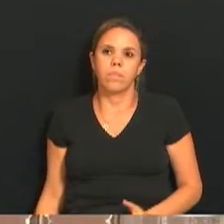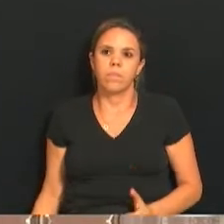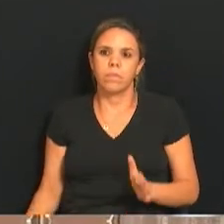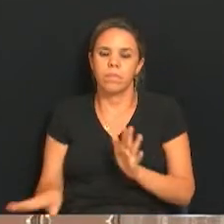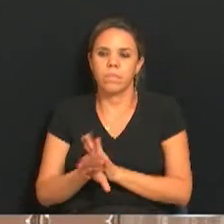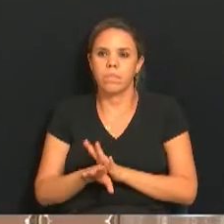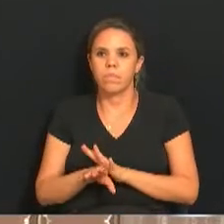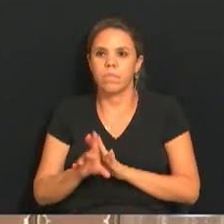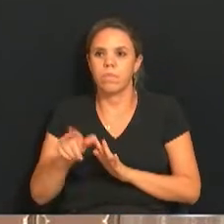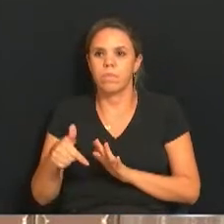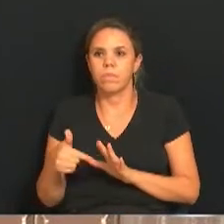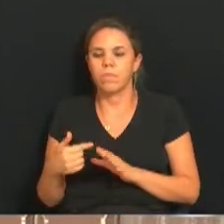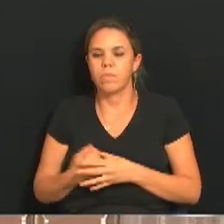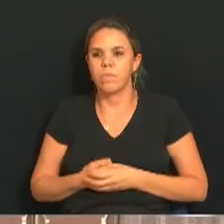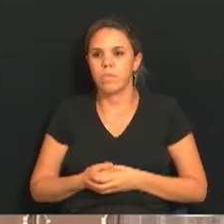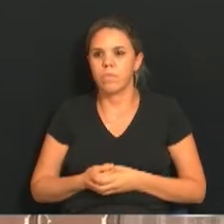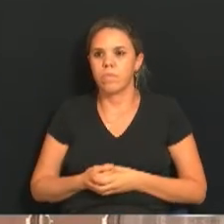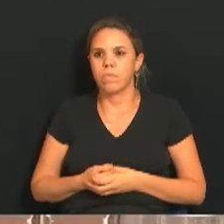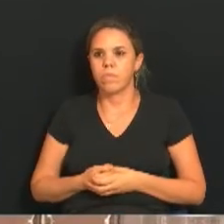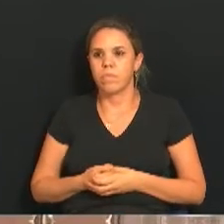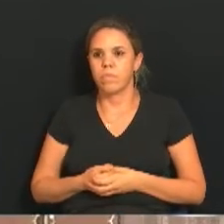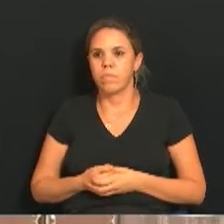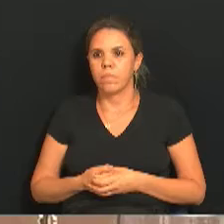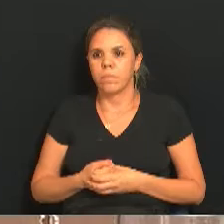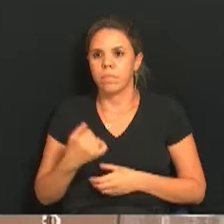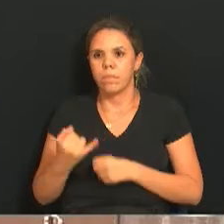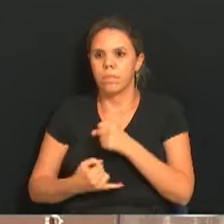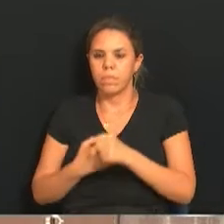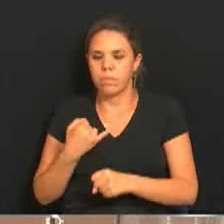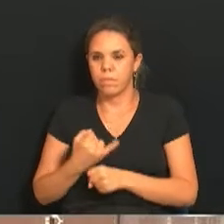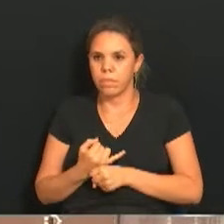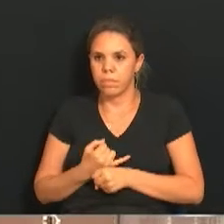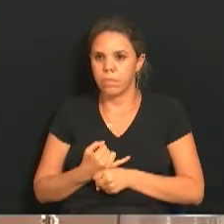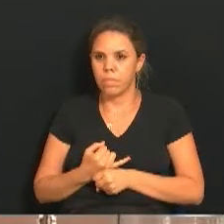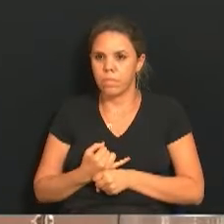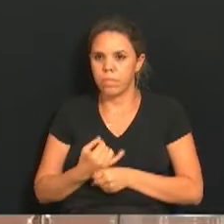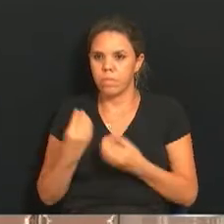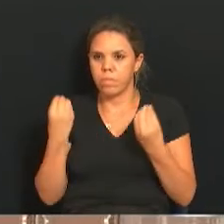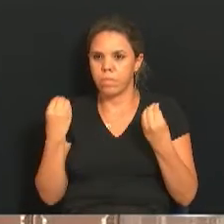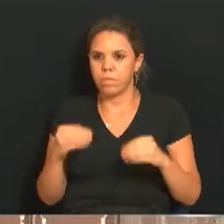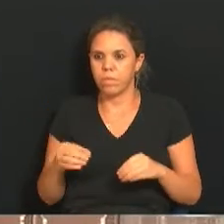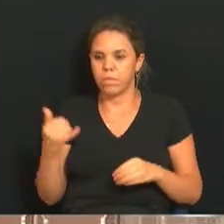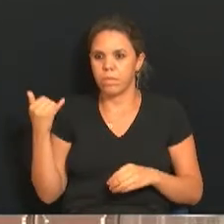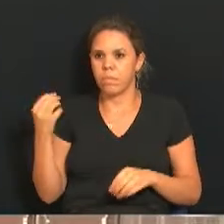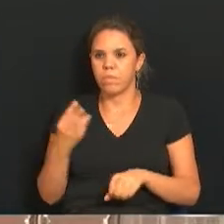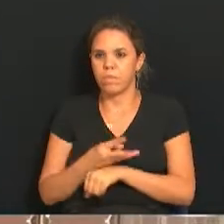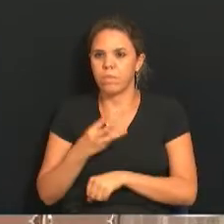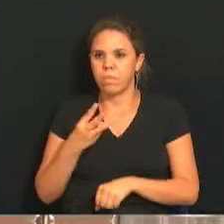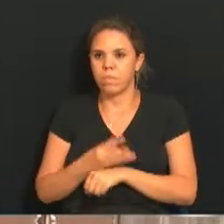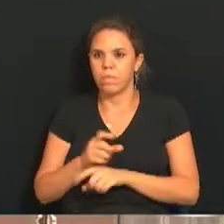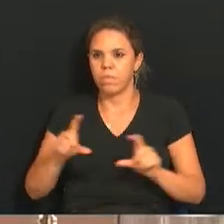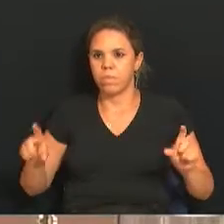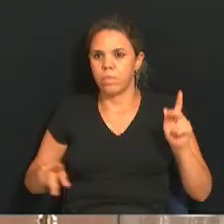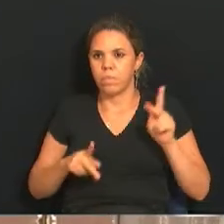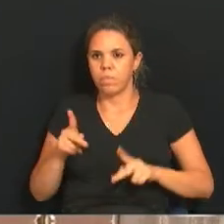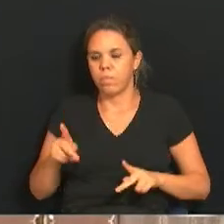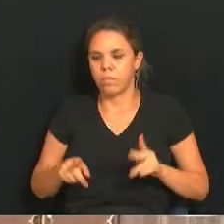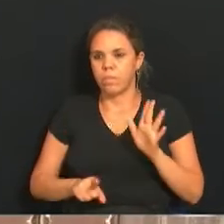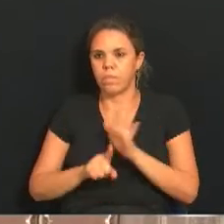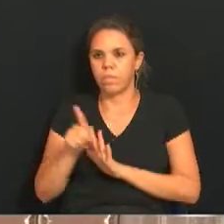daqui a pouquinho. Já deve ter ali um link também para ser colocado e um telefone de WhatsApp para as pessoas fazerem